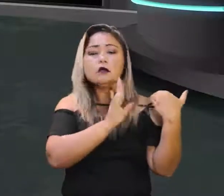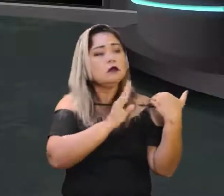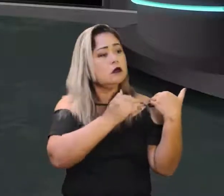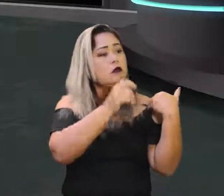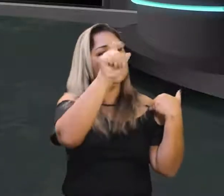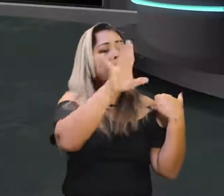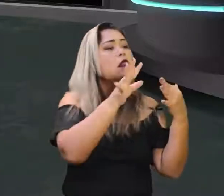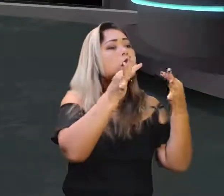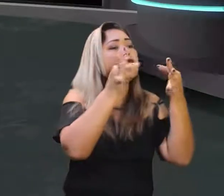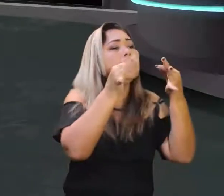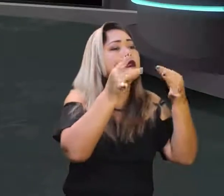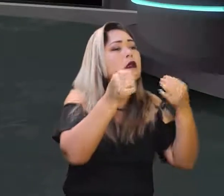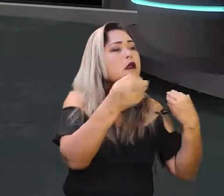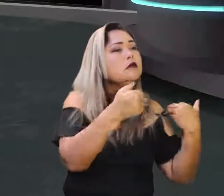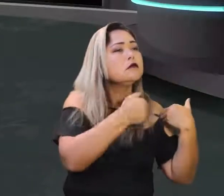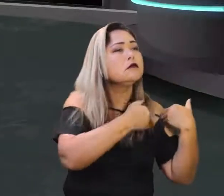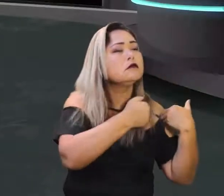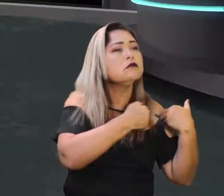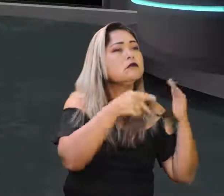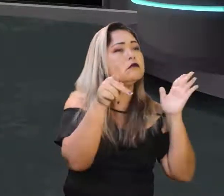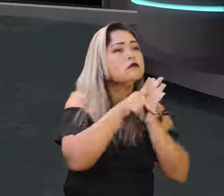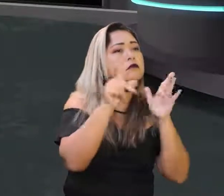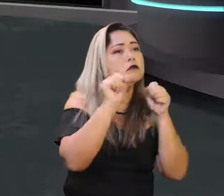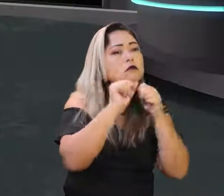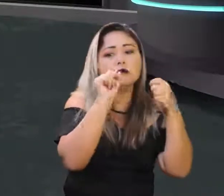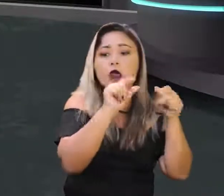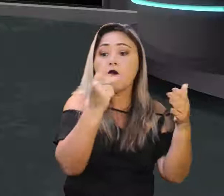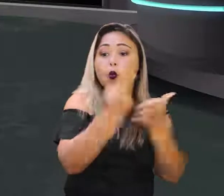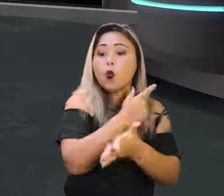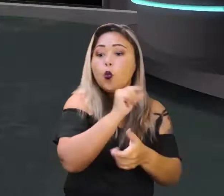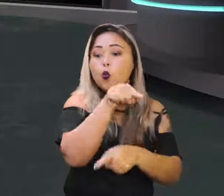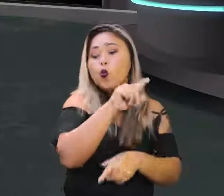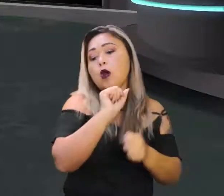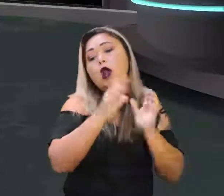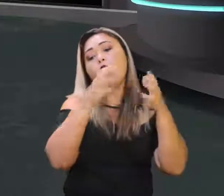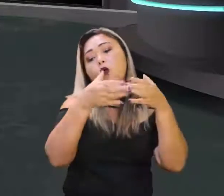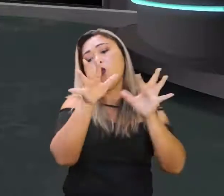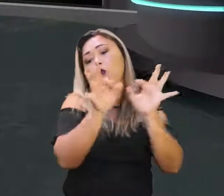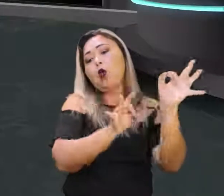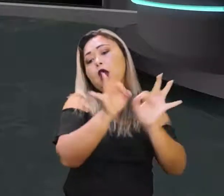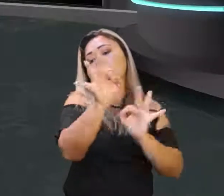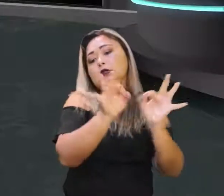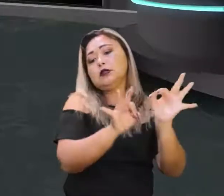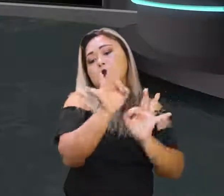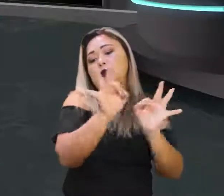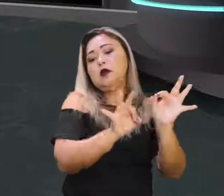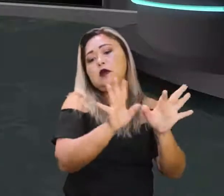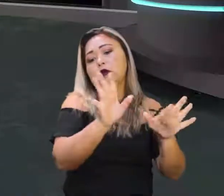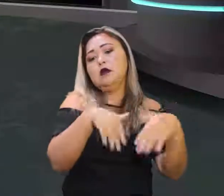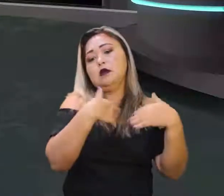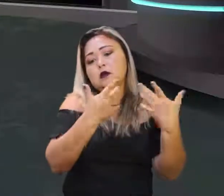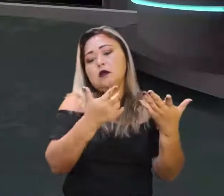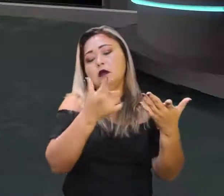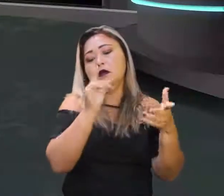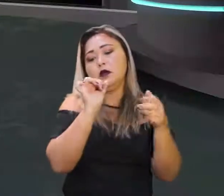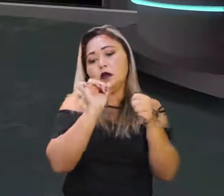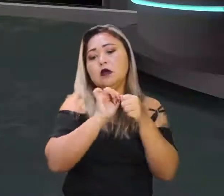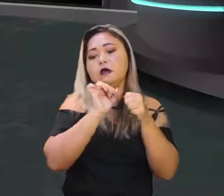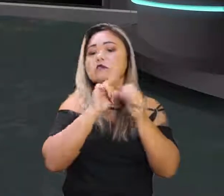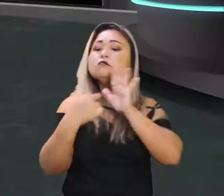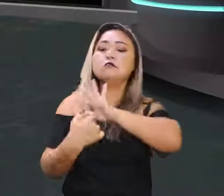cada detalhe do que vai acontecer. Então, é um grupo organizado que vai ali fazer a